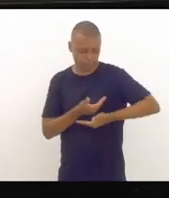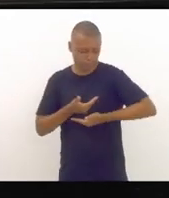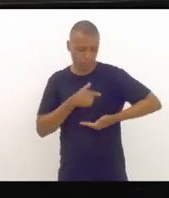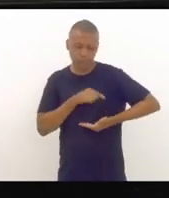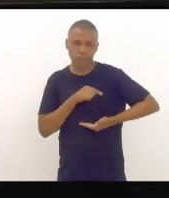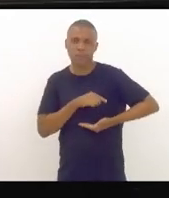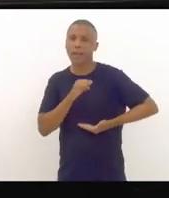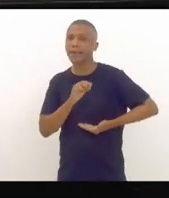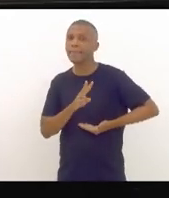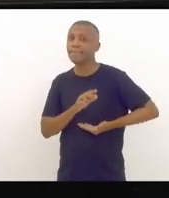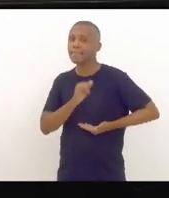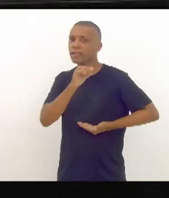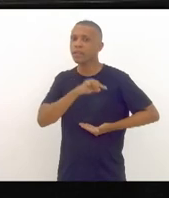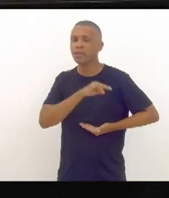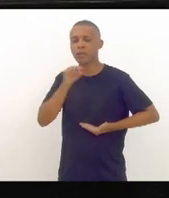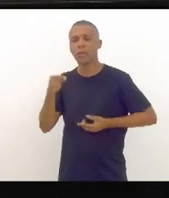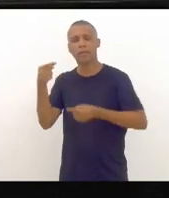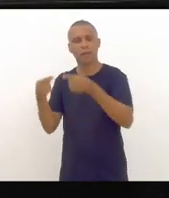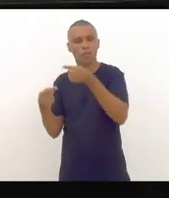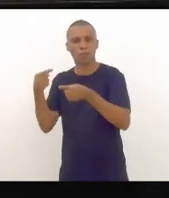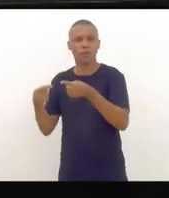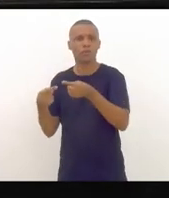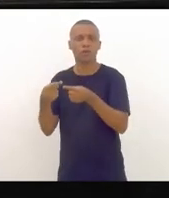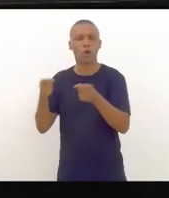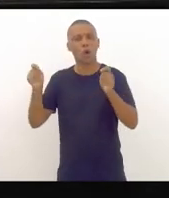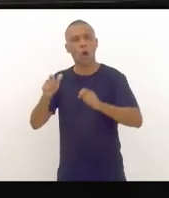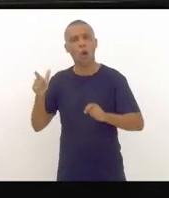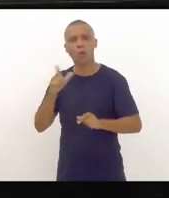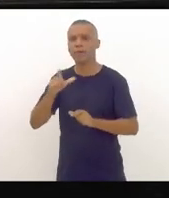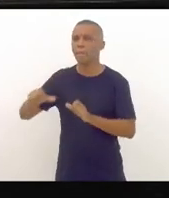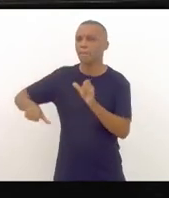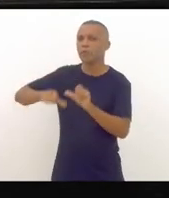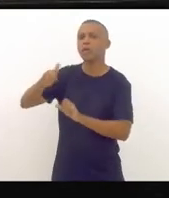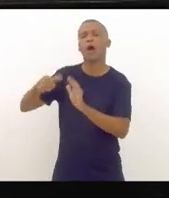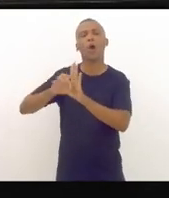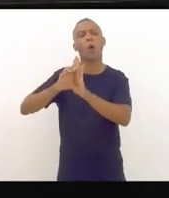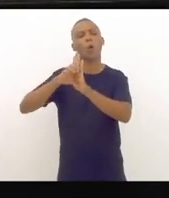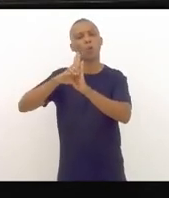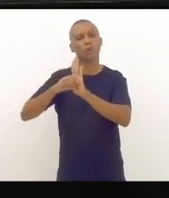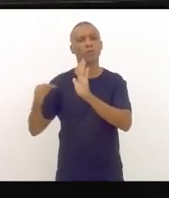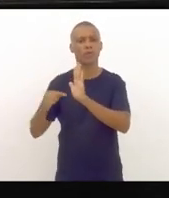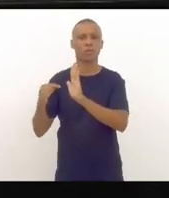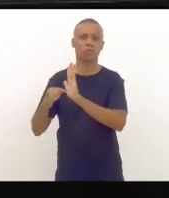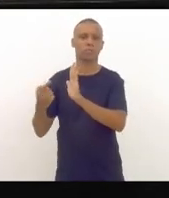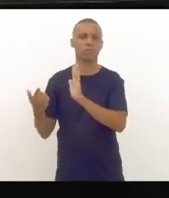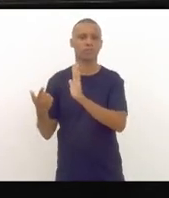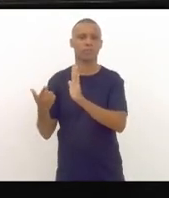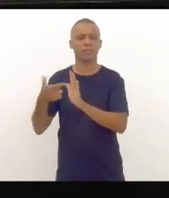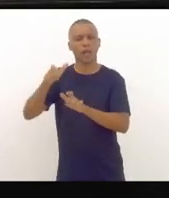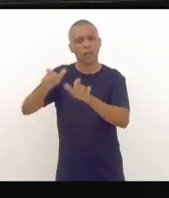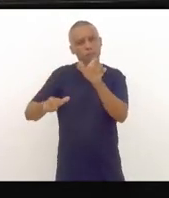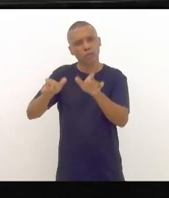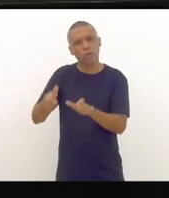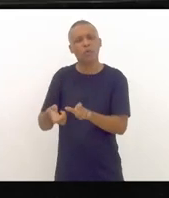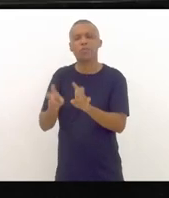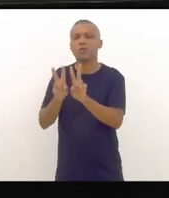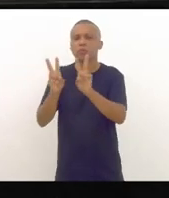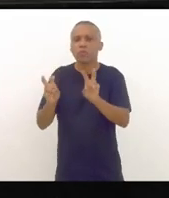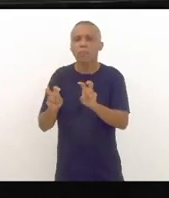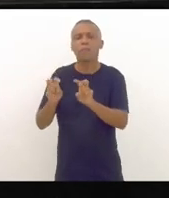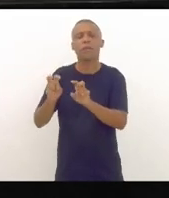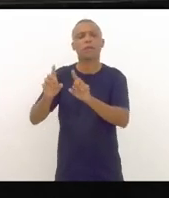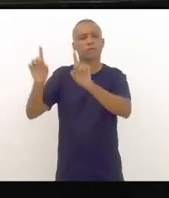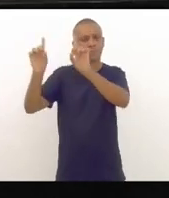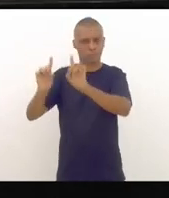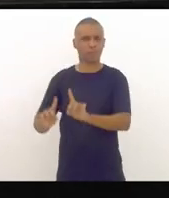política, mudar um pouco a concepção das pessoas em relação às pessoas com